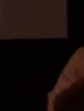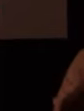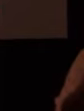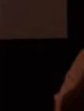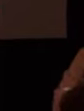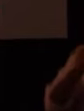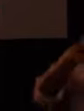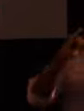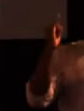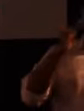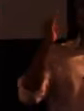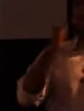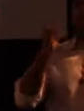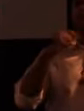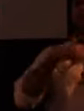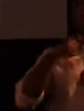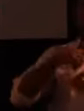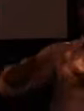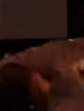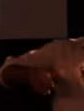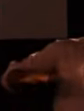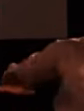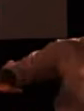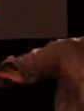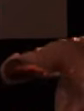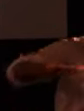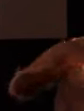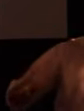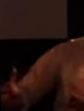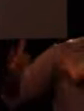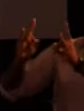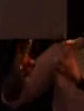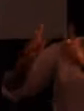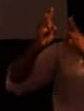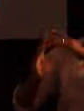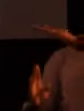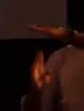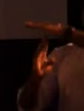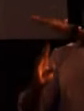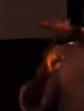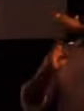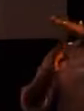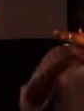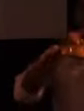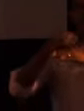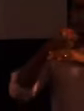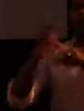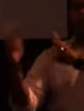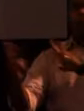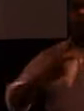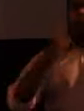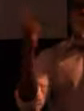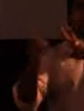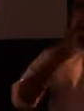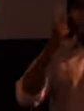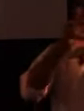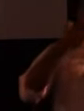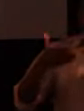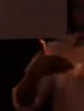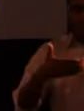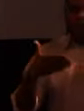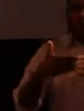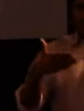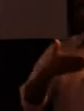vai haver paredão na área da orla, gente, não vai haver, é porque a lei traz expressamente de que não se